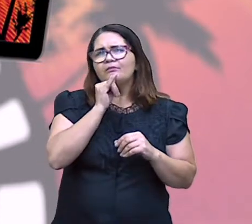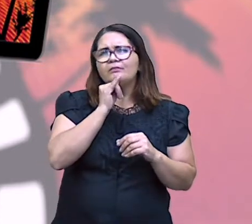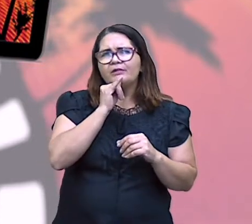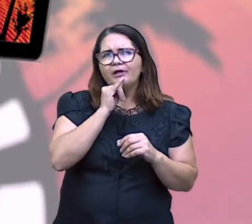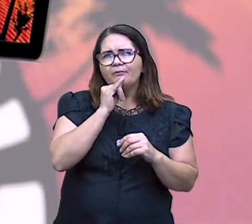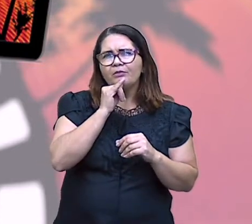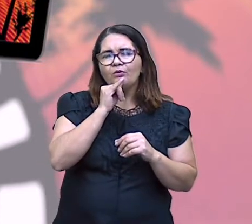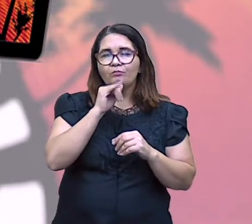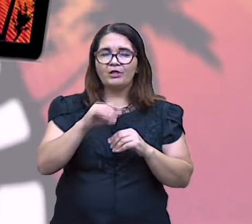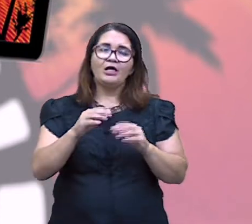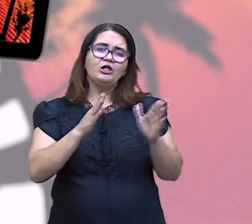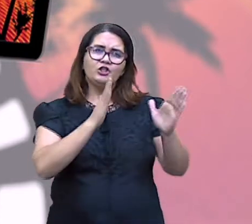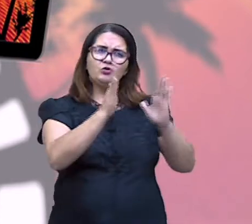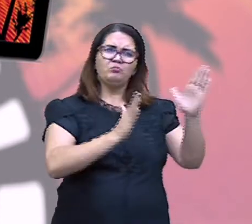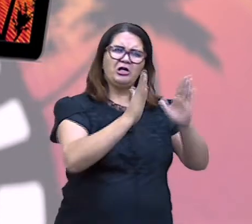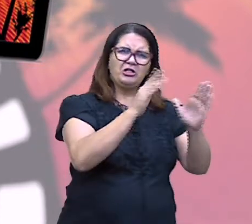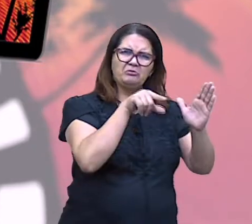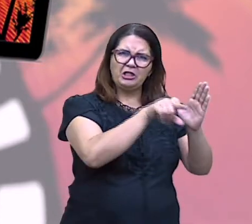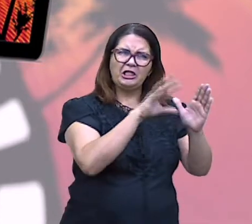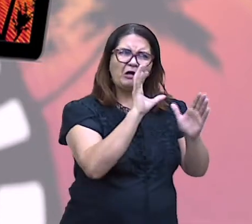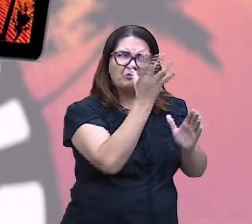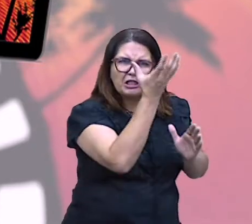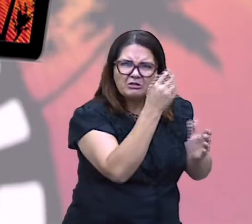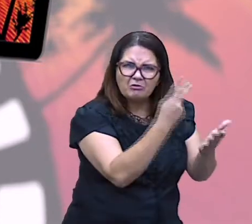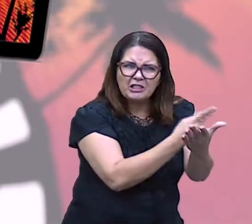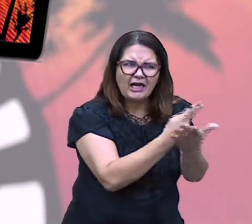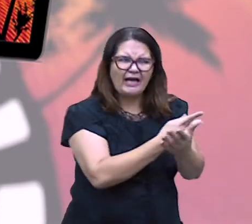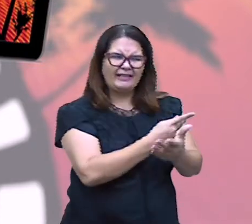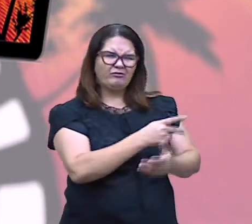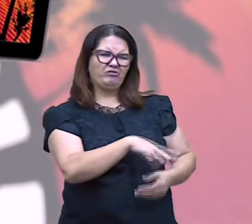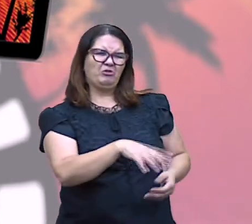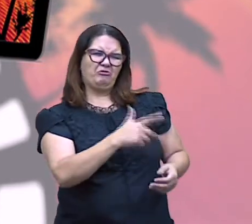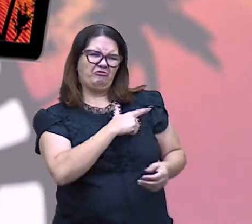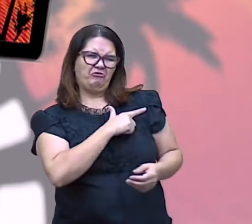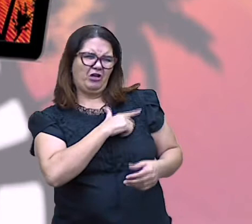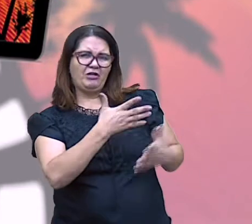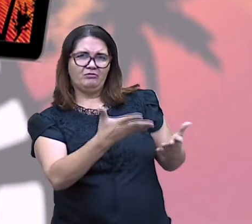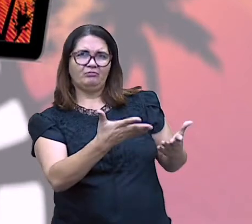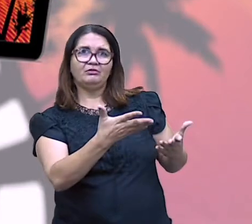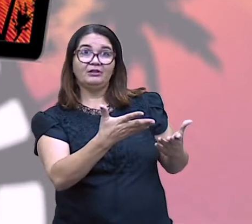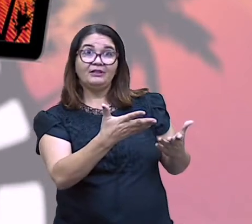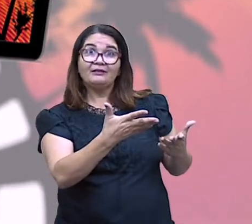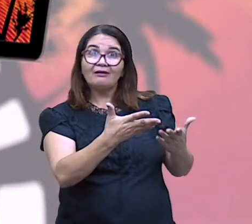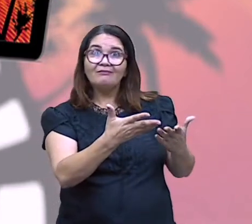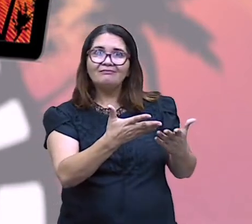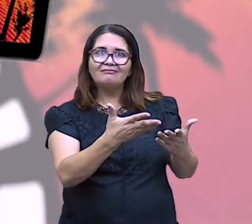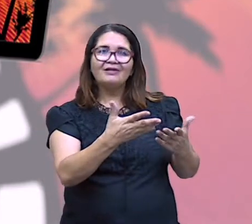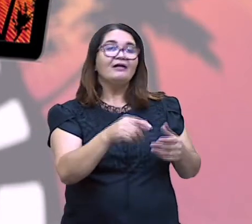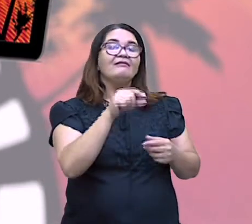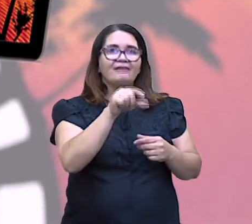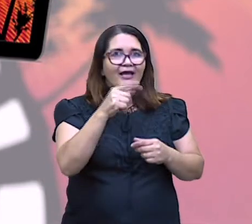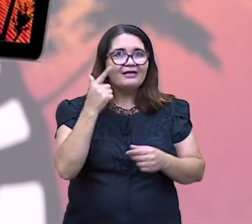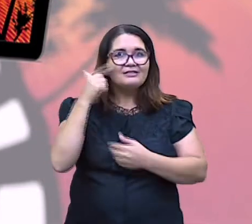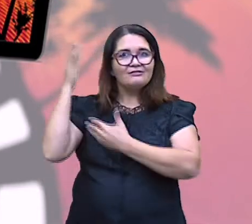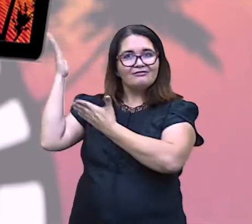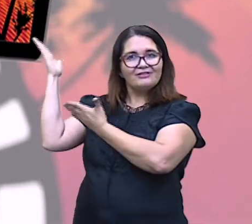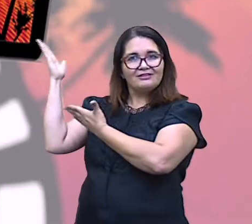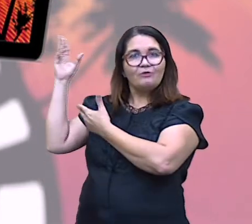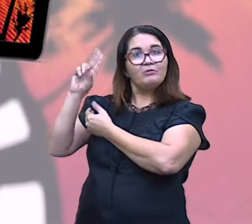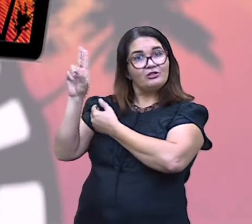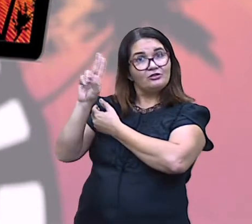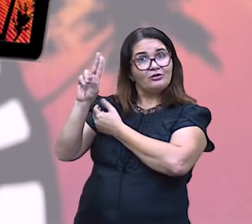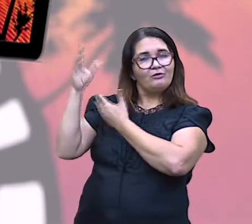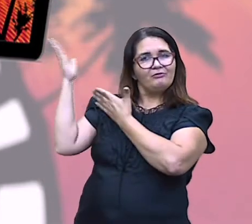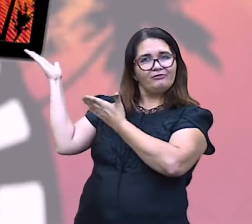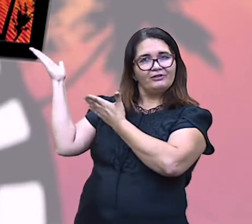precisa mudar a versão no roteiro também. O tratamento nada mais é do que uma reescrita